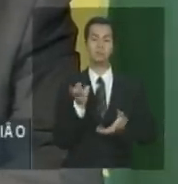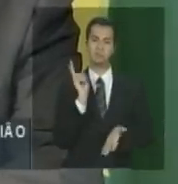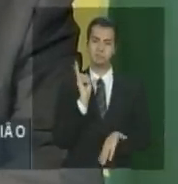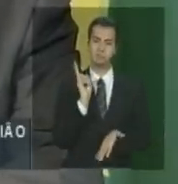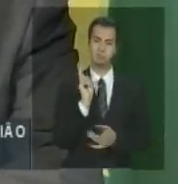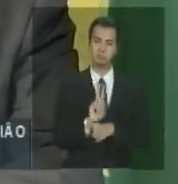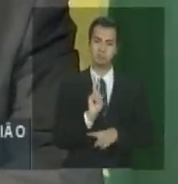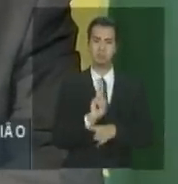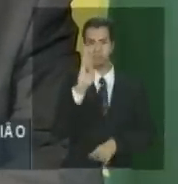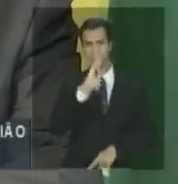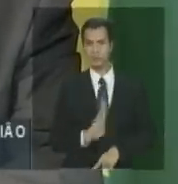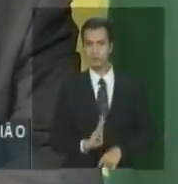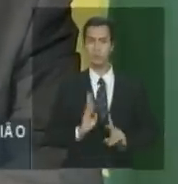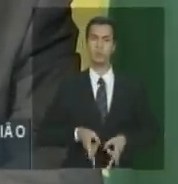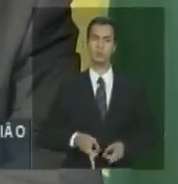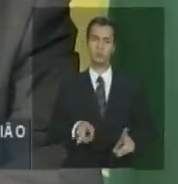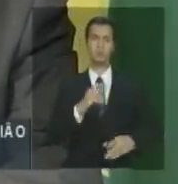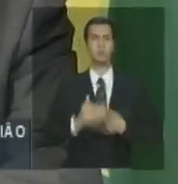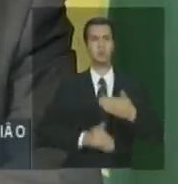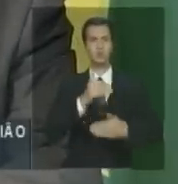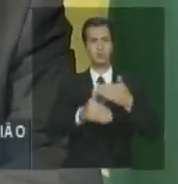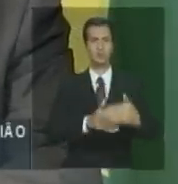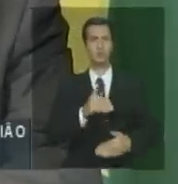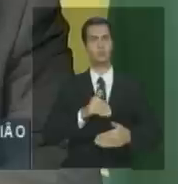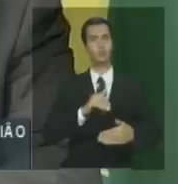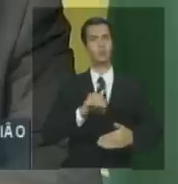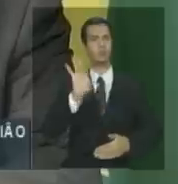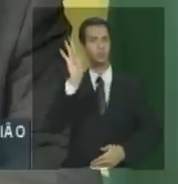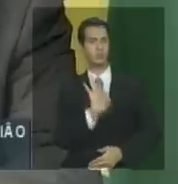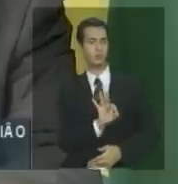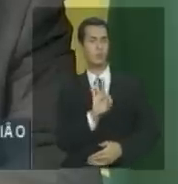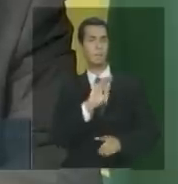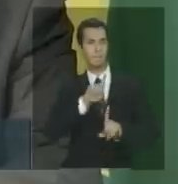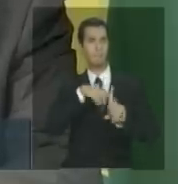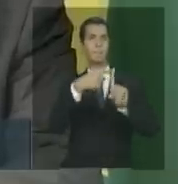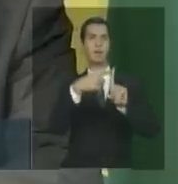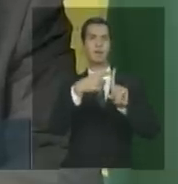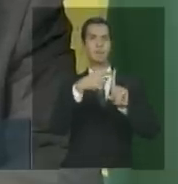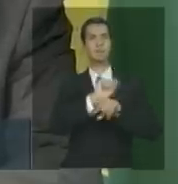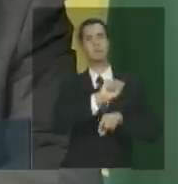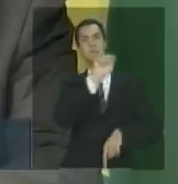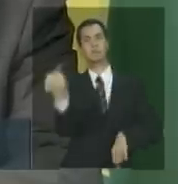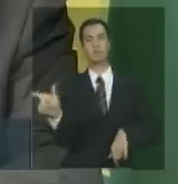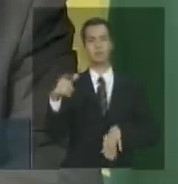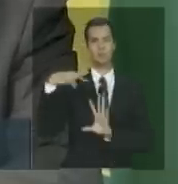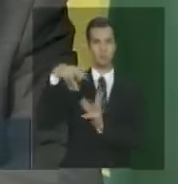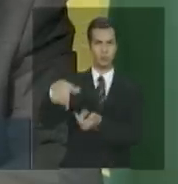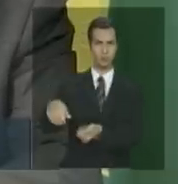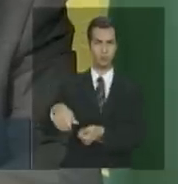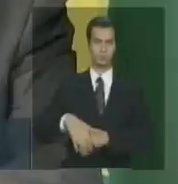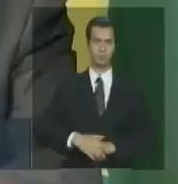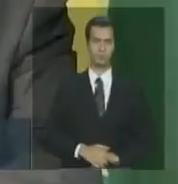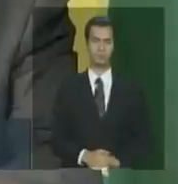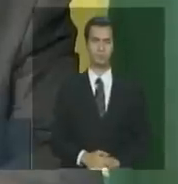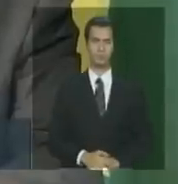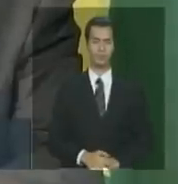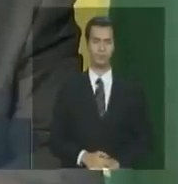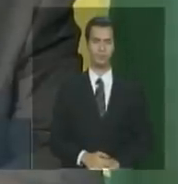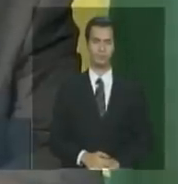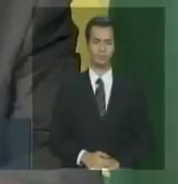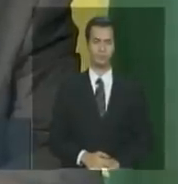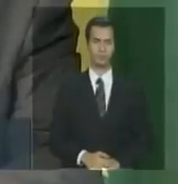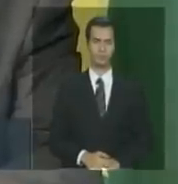continue crescendo a taxas mais expressivas do que a maioria dos países do mundo. Nós chegamos à conclusão de